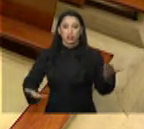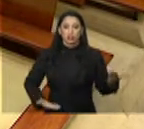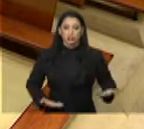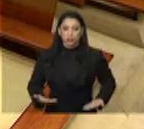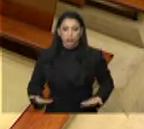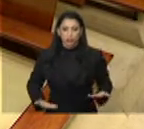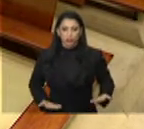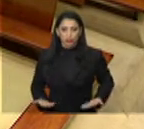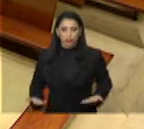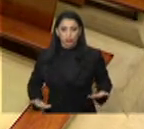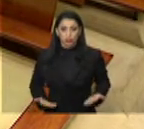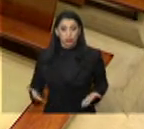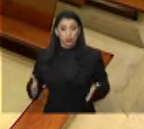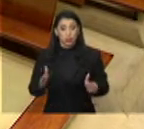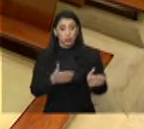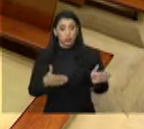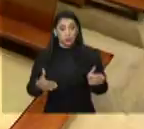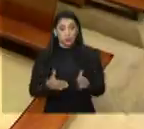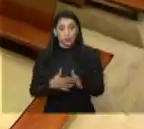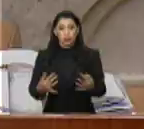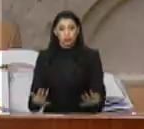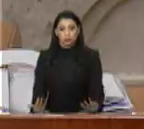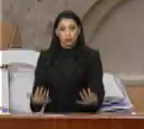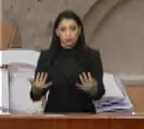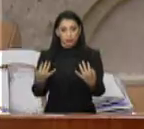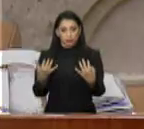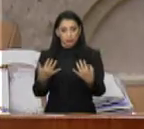e todos que nos assistem